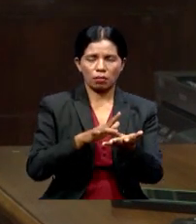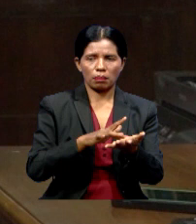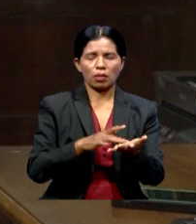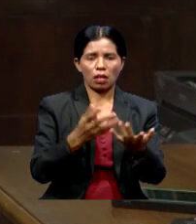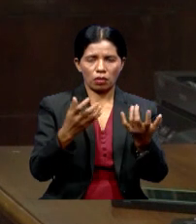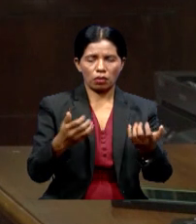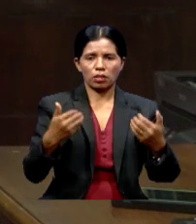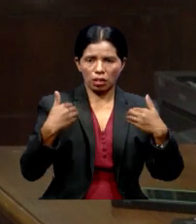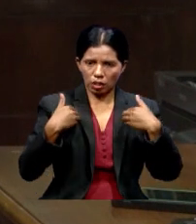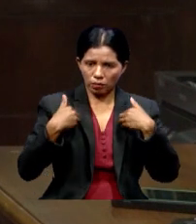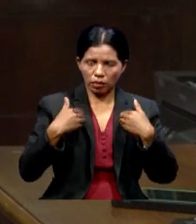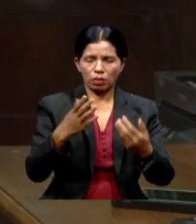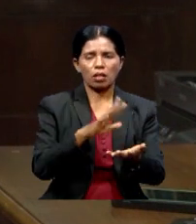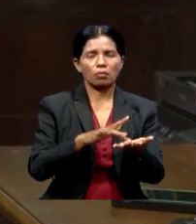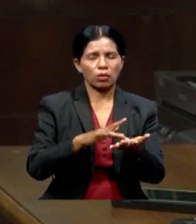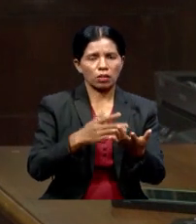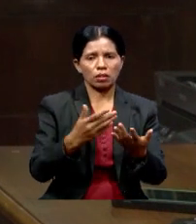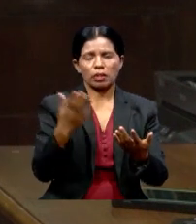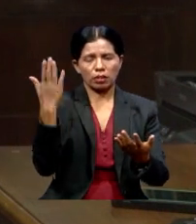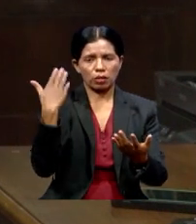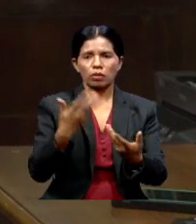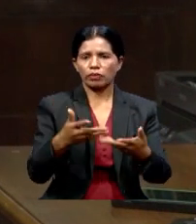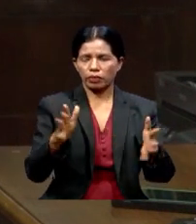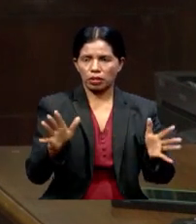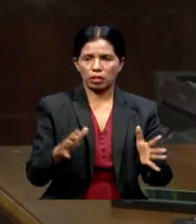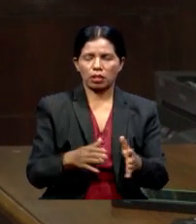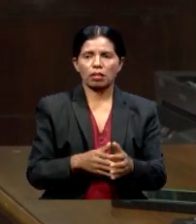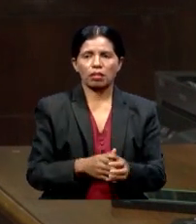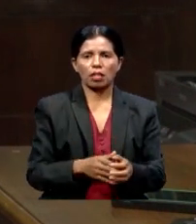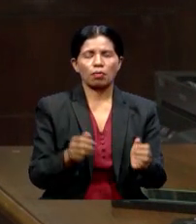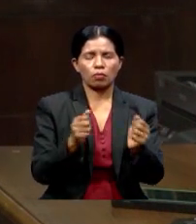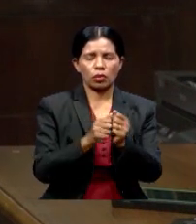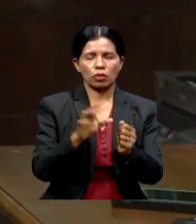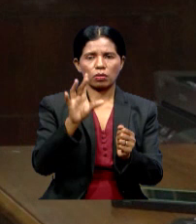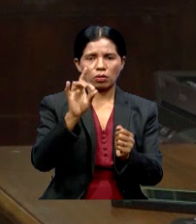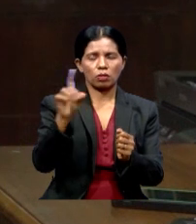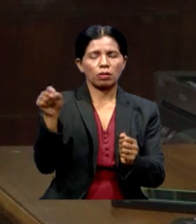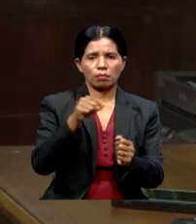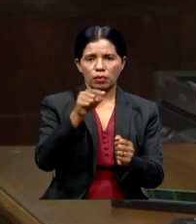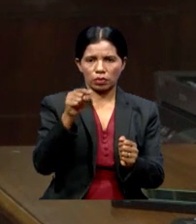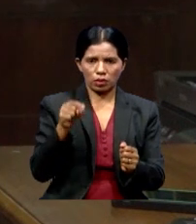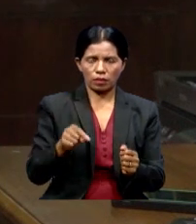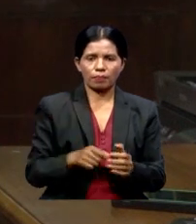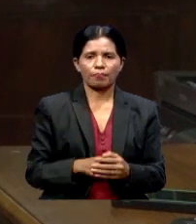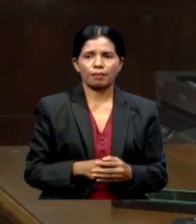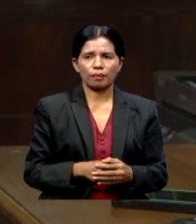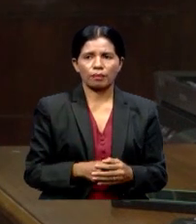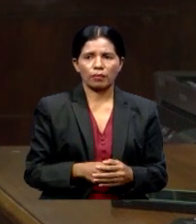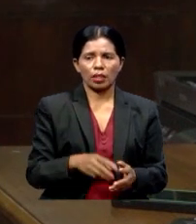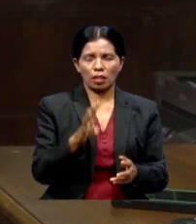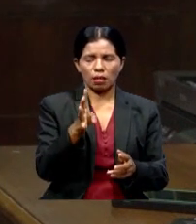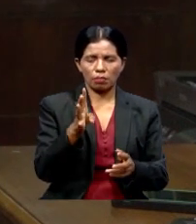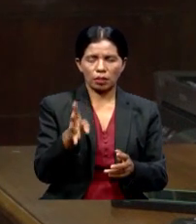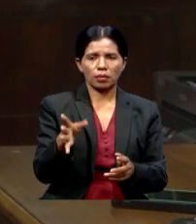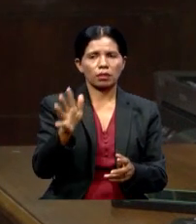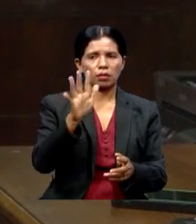de stock be mamukne quase que 8% stock mamuk. Ne kata 45 items demos